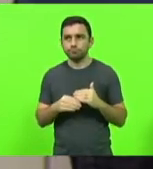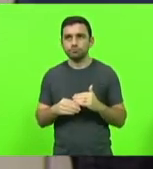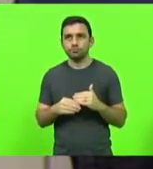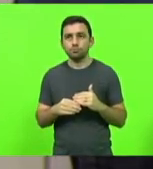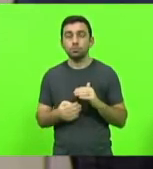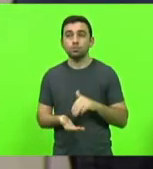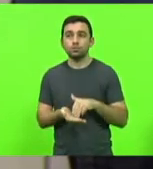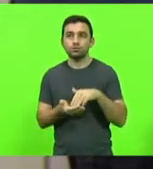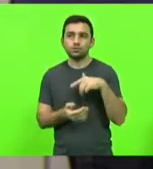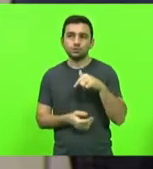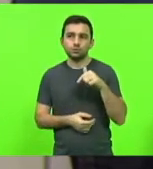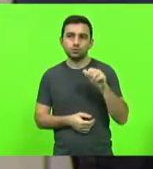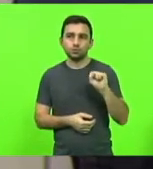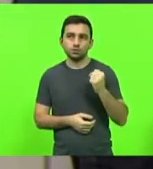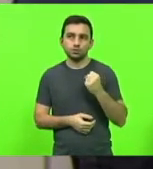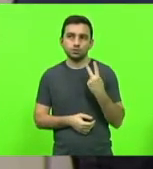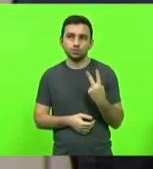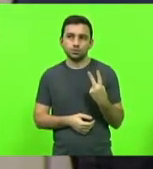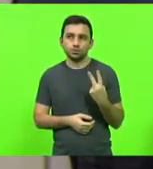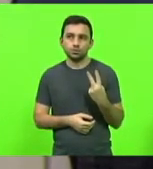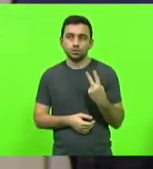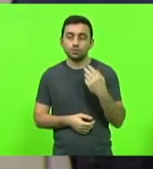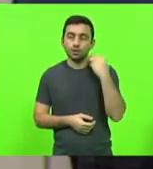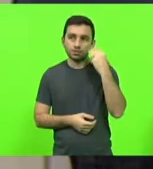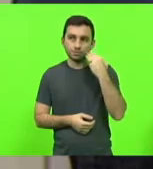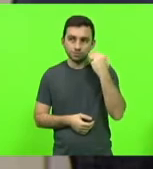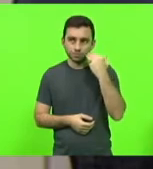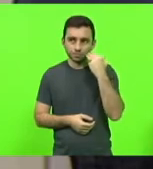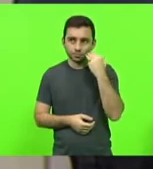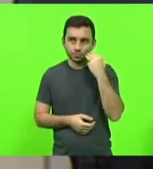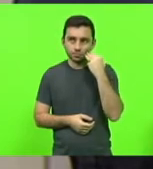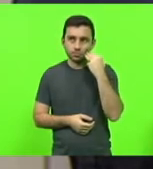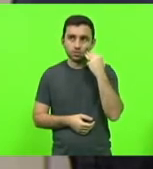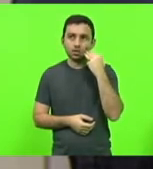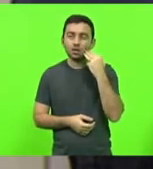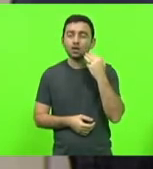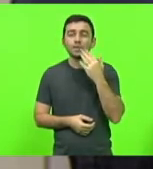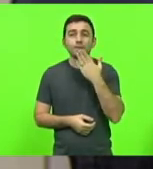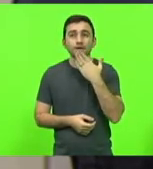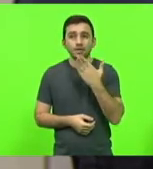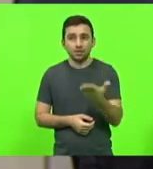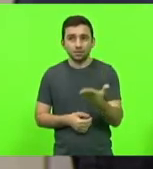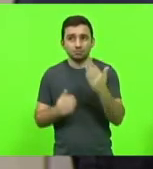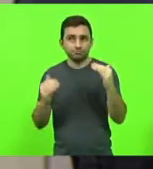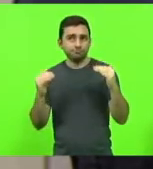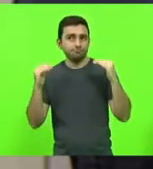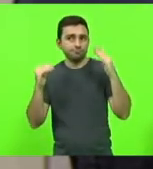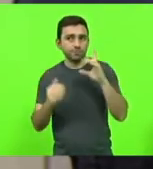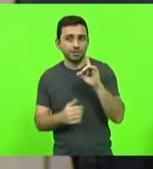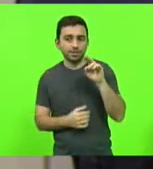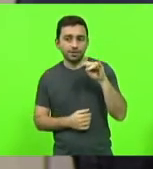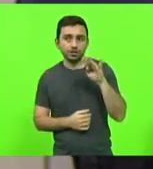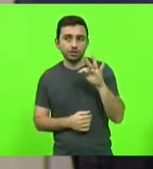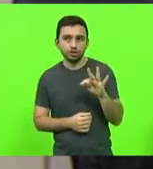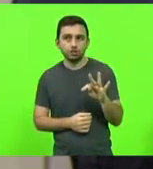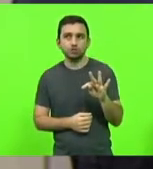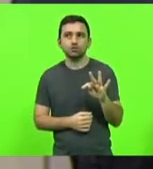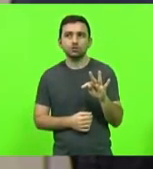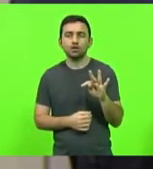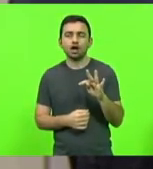Moção 782, autor deputado Márcio Machado, apelando ao superintendente regional do DENIT pela construção de um viaduto